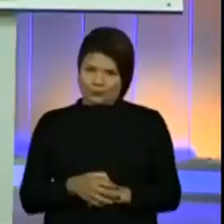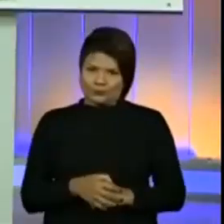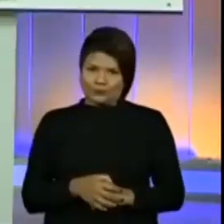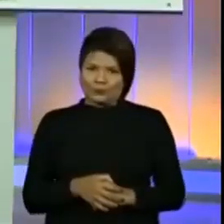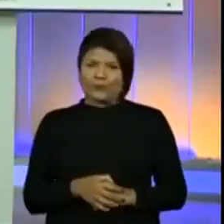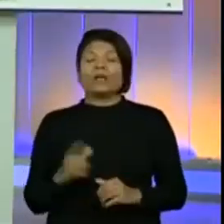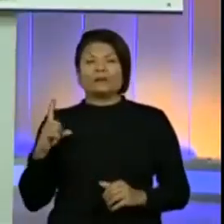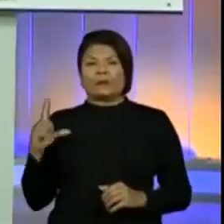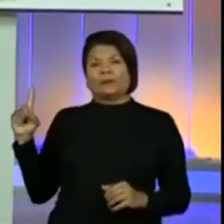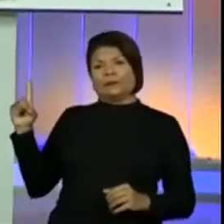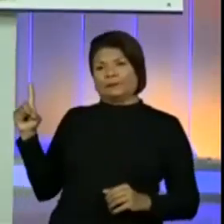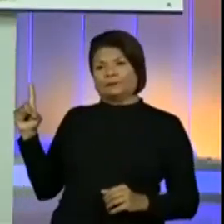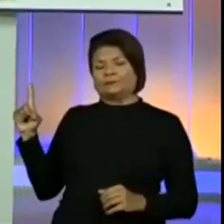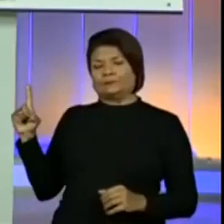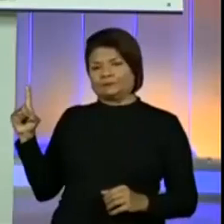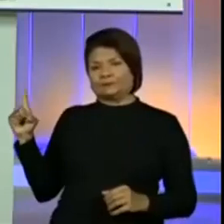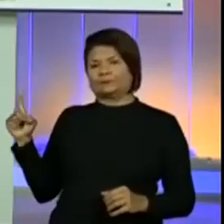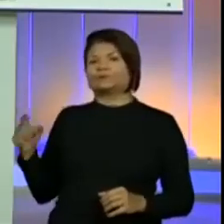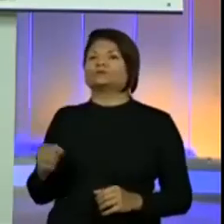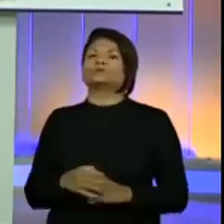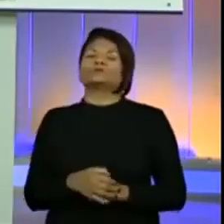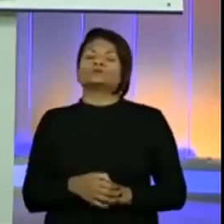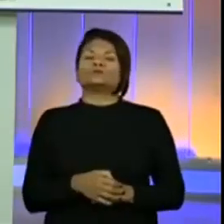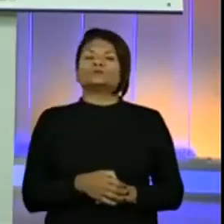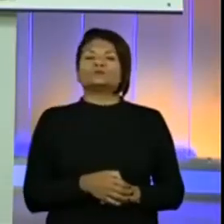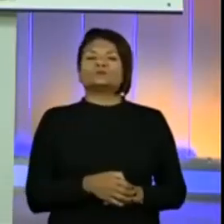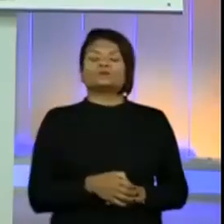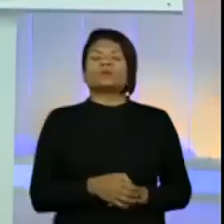eu tenho aqui o número